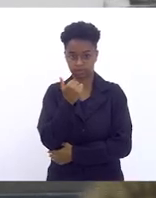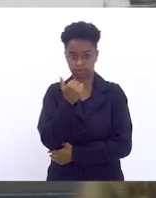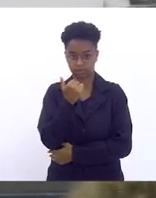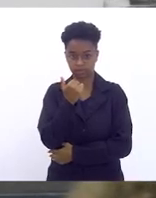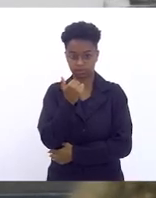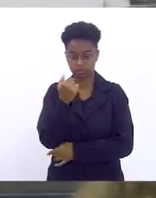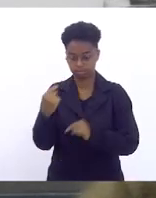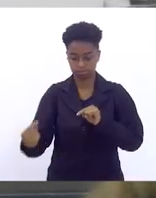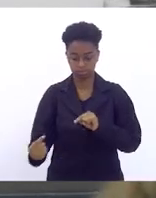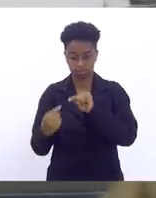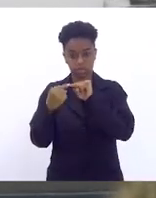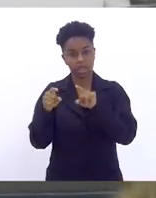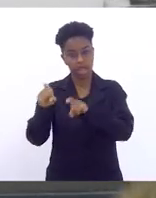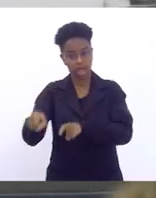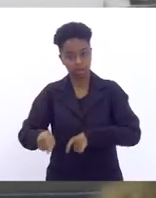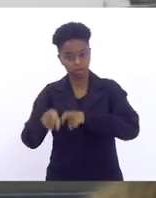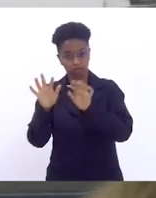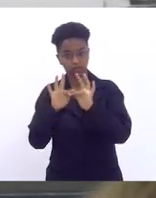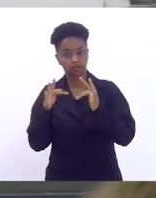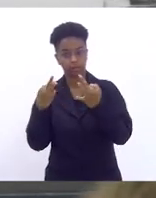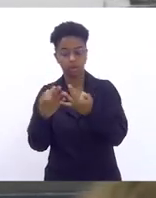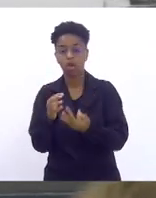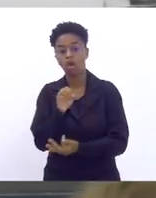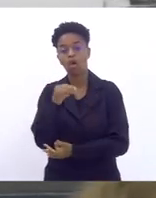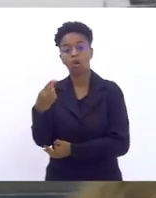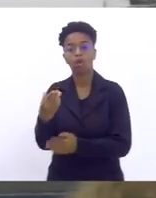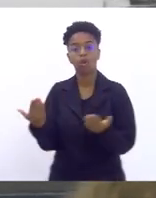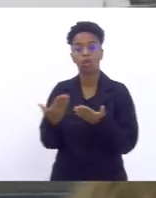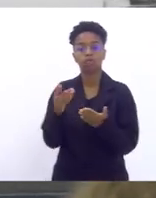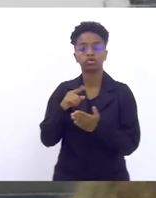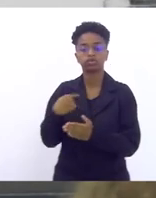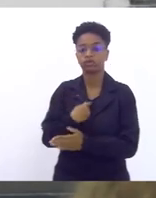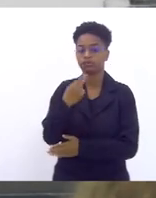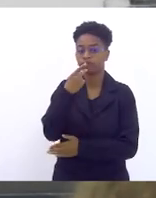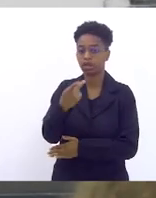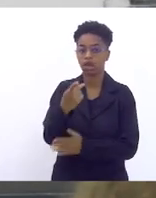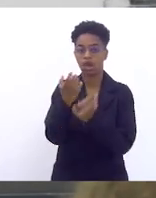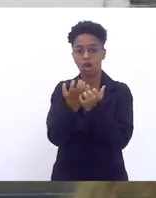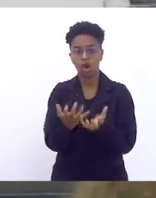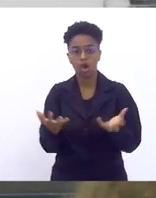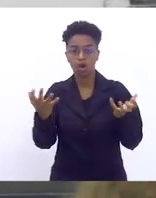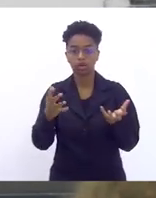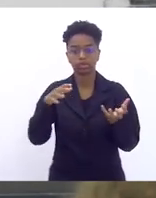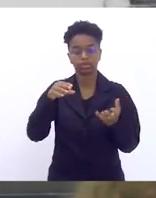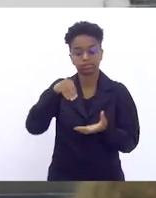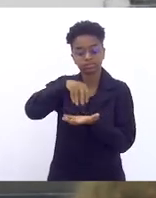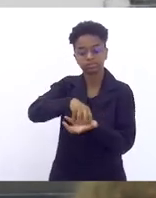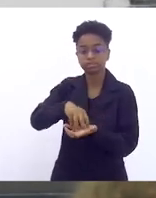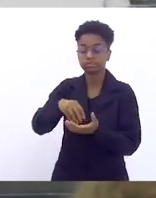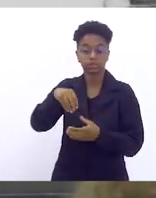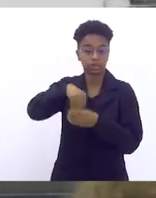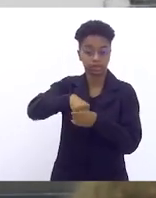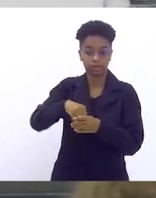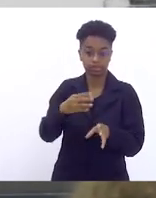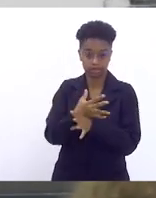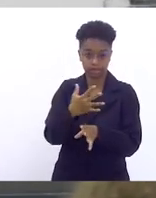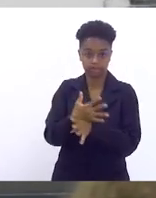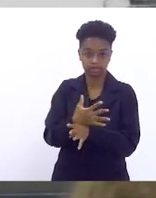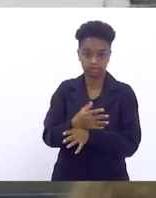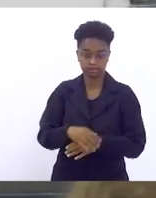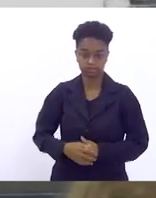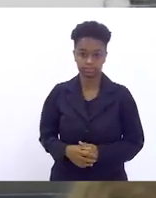partir da agricultura familiar Ou que nós chamamos hoje de hortas pele urbanas quando se trata da cidade